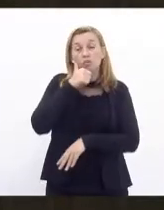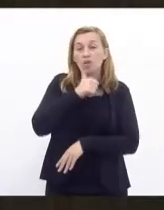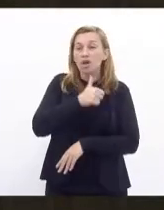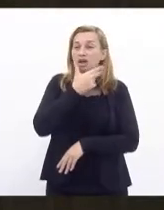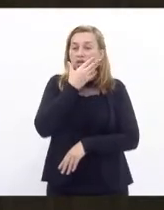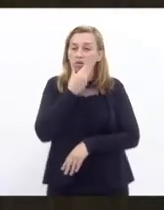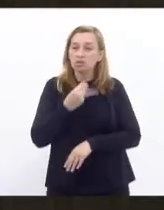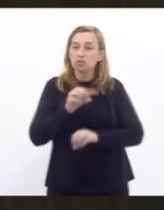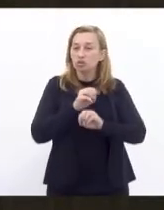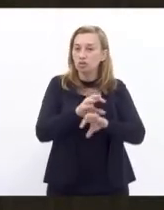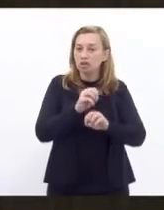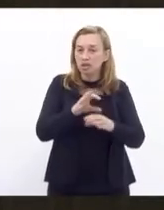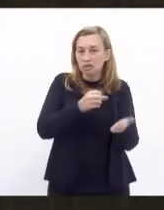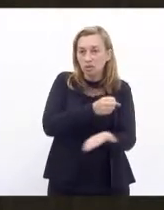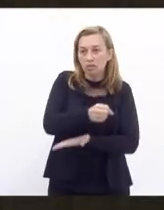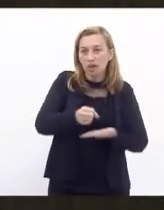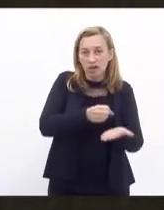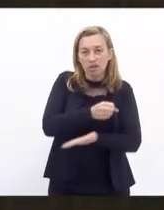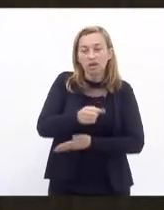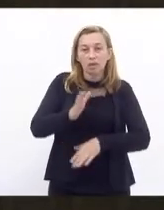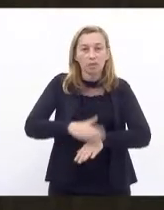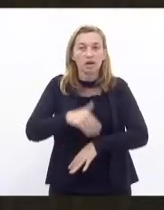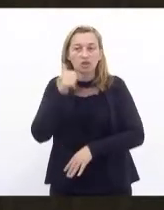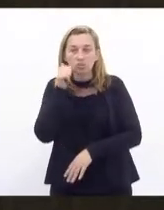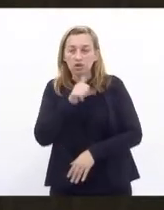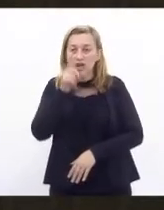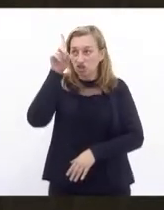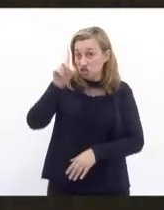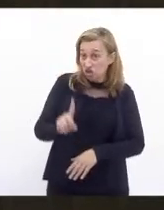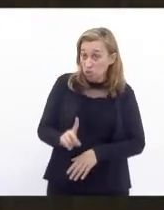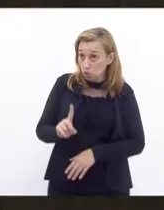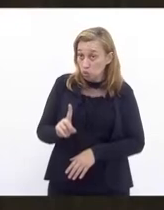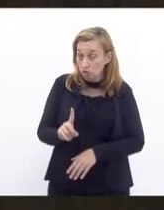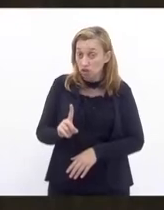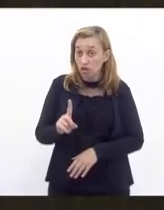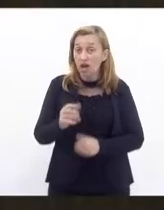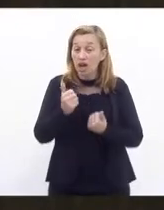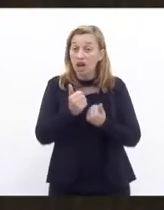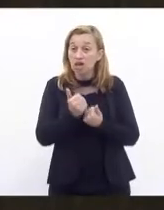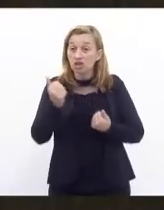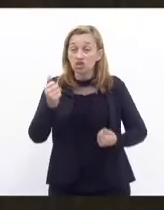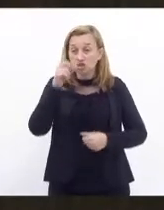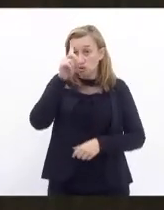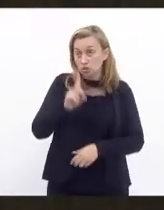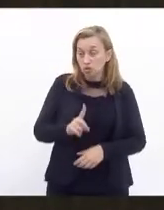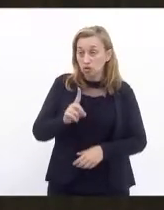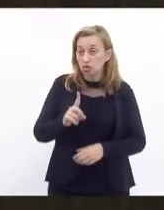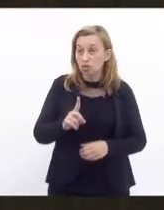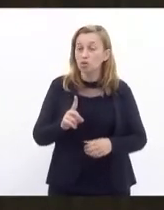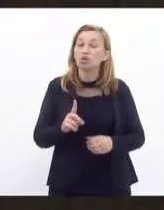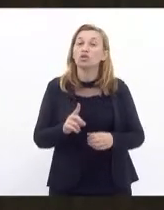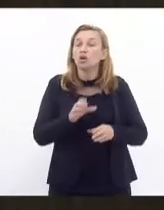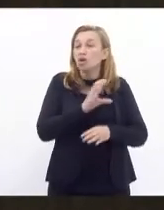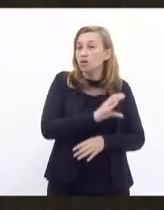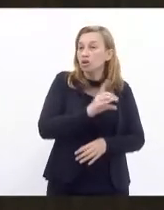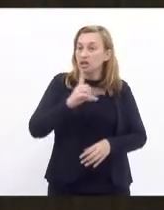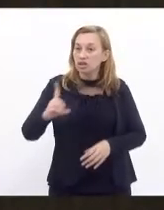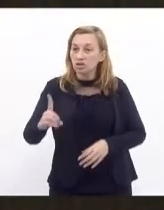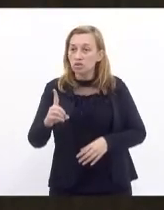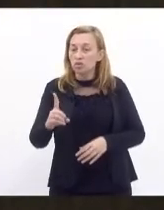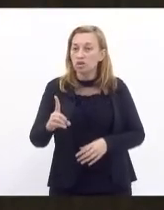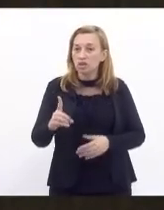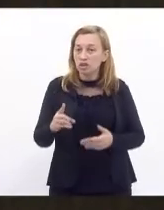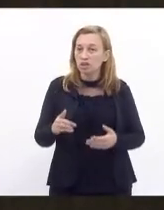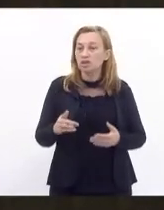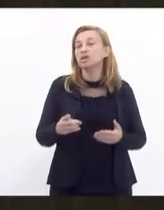mulheres na educação básica, sobretudo mulheres, diretoras, diretoras adjuntas, coordenadoras pedagógicas, orientadoras, enfim, que